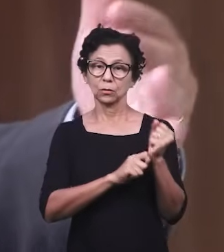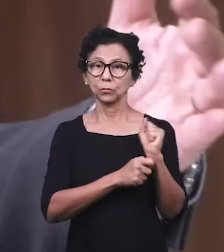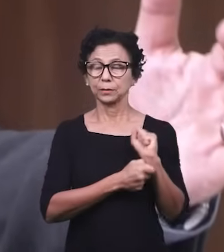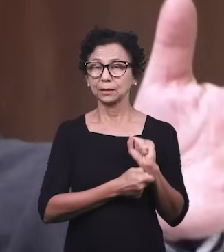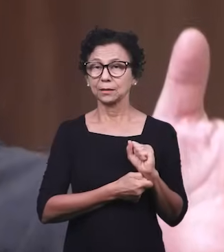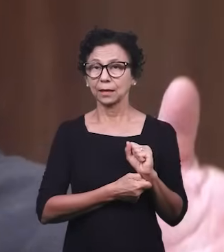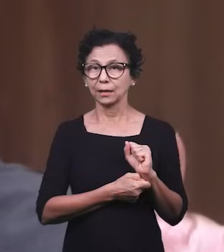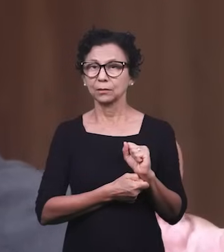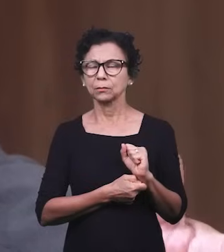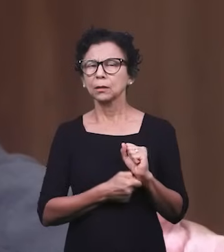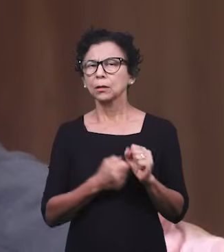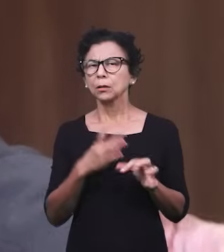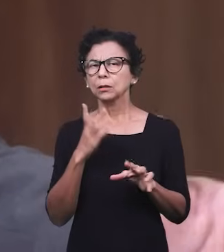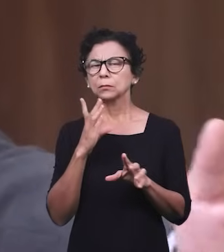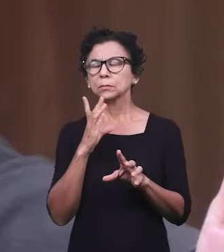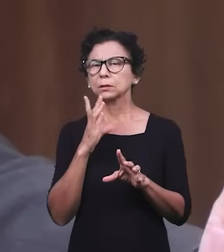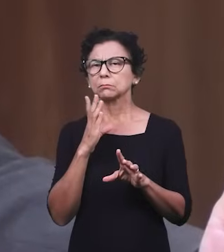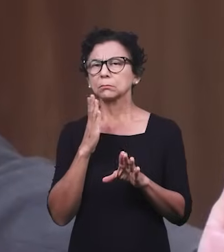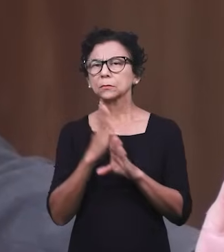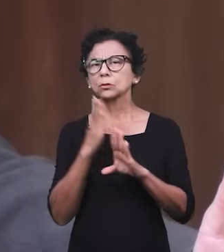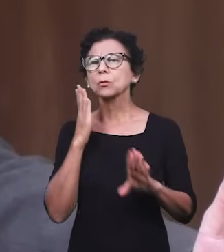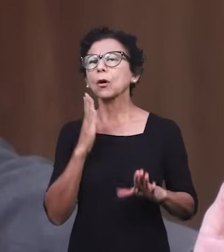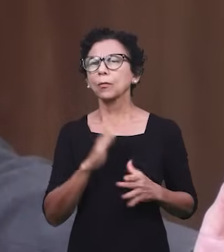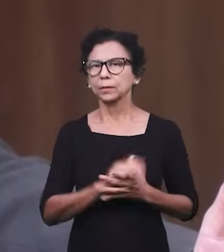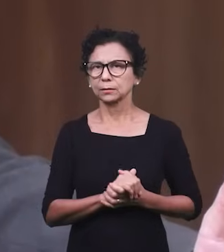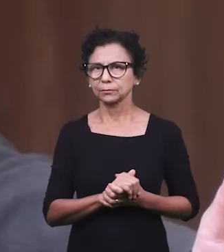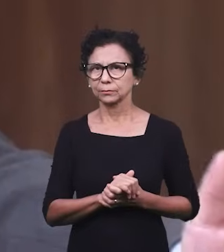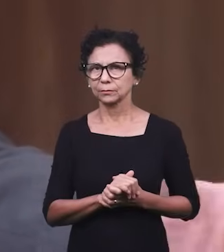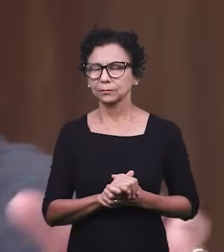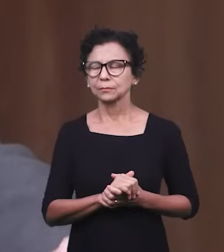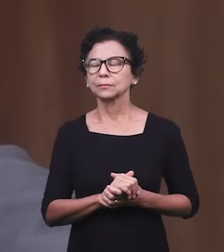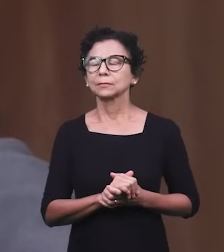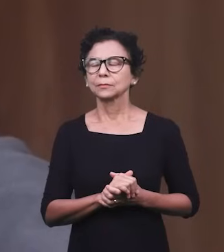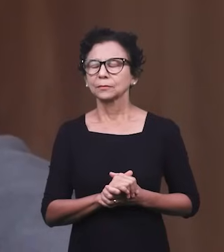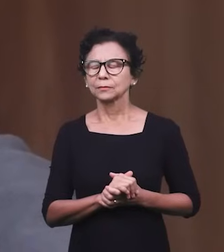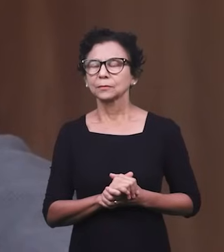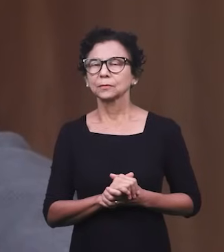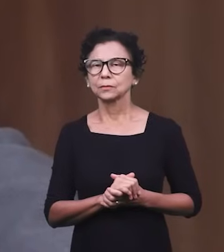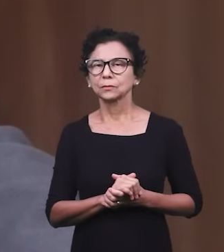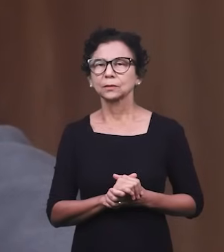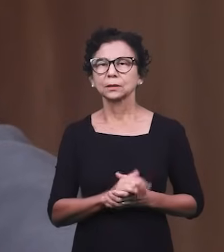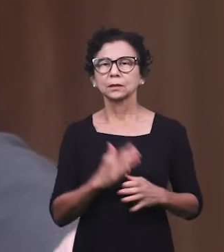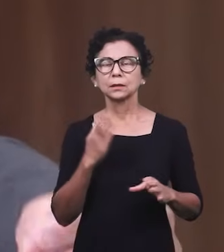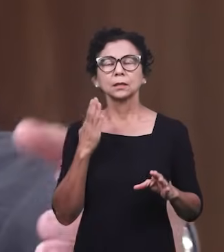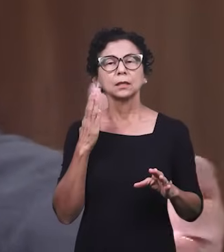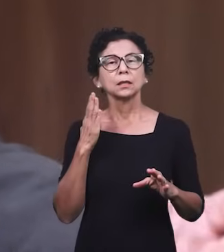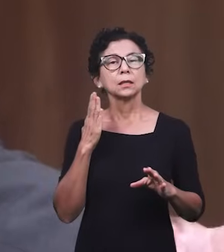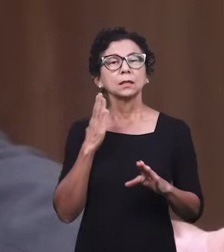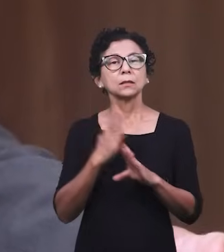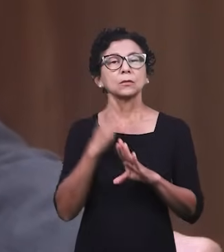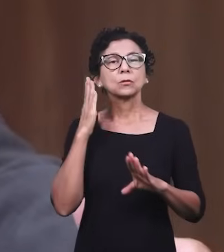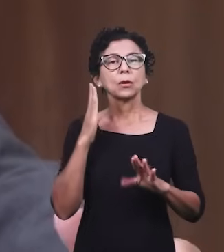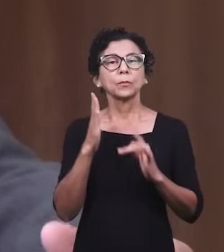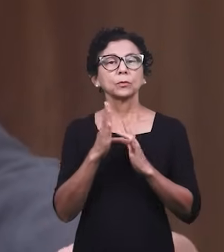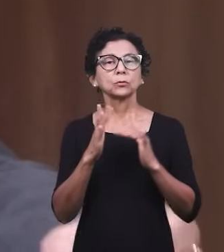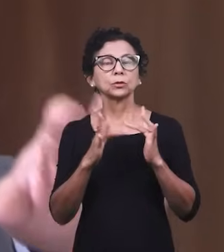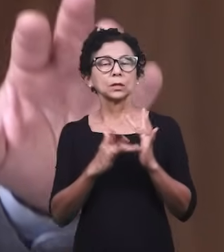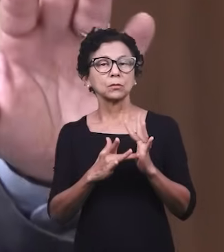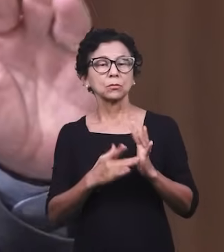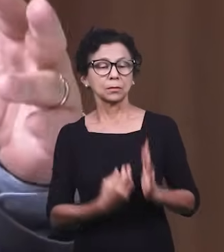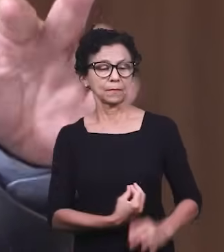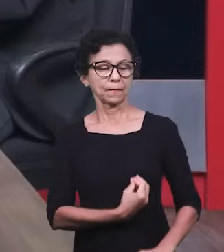aquele que encontra o Jesus não Jesus morto mas Jesus que foi ressurreto e eu queria até fazer uma uma menção